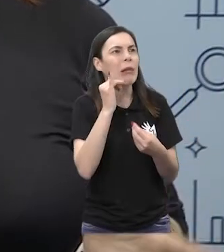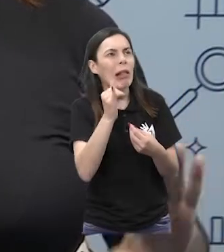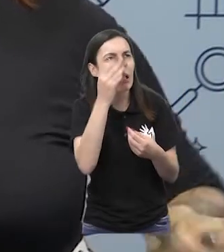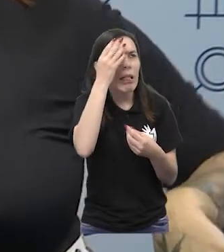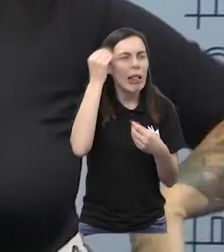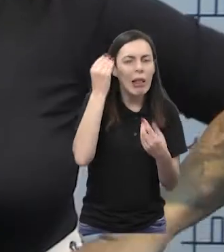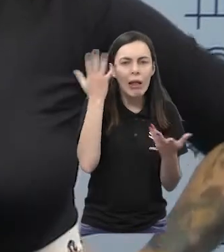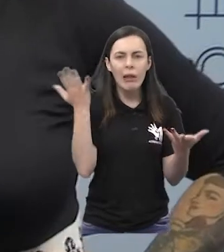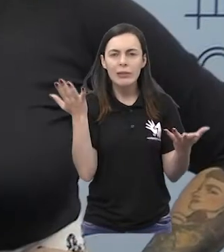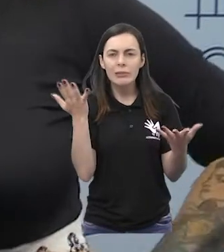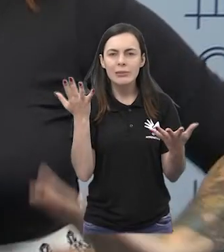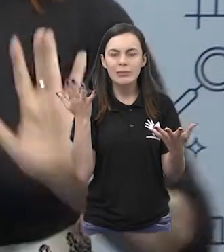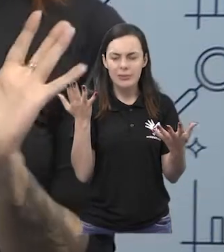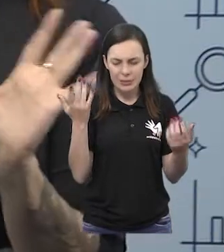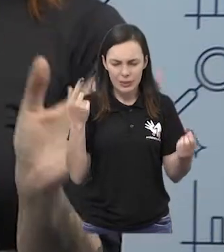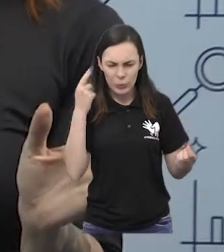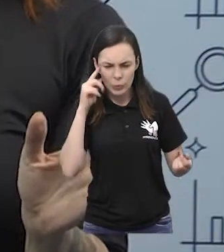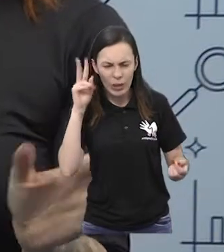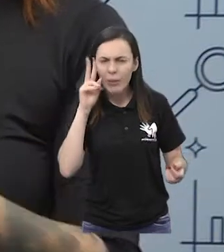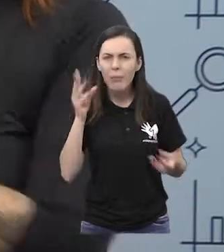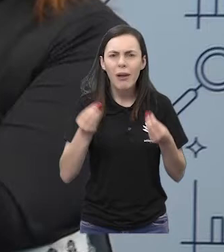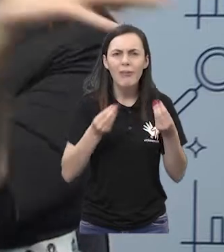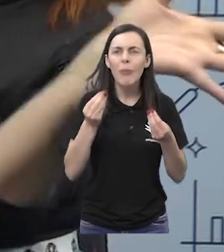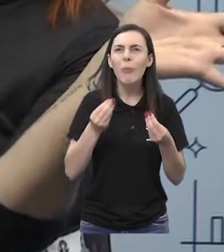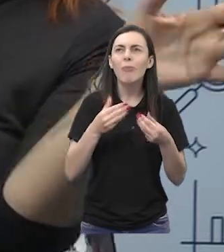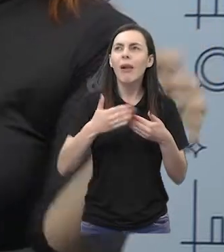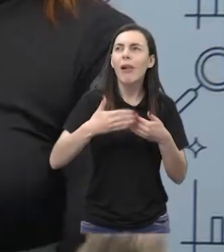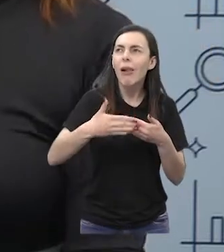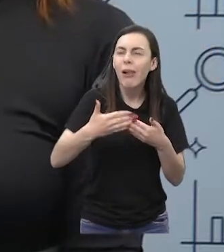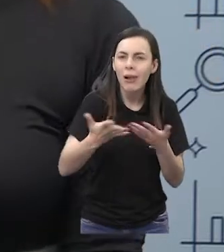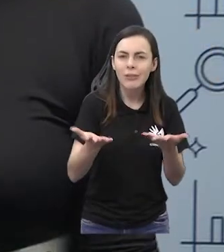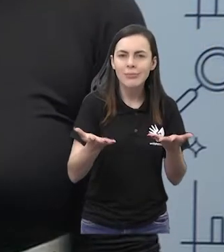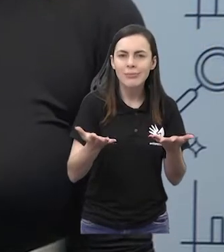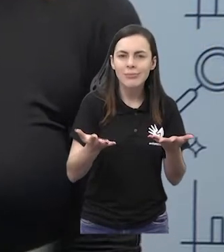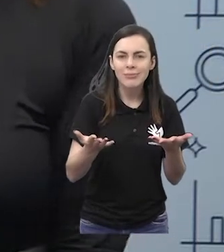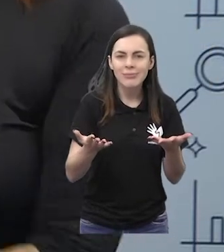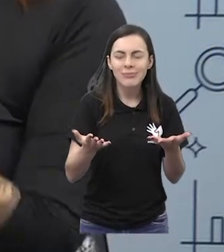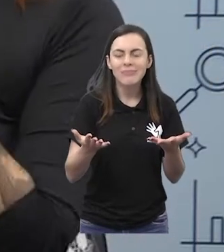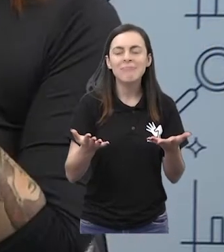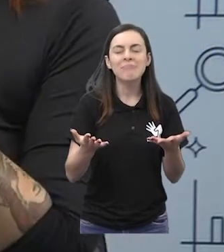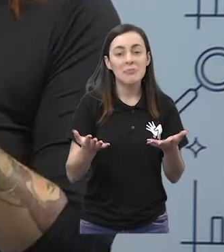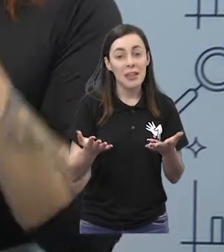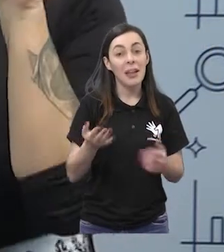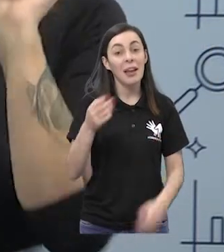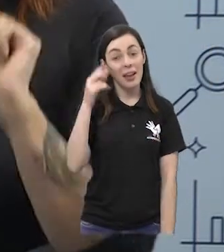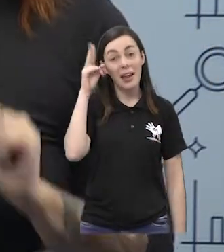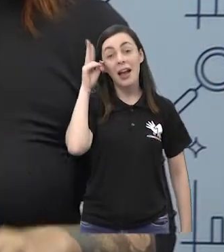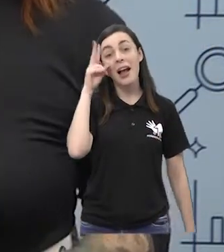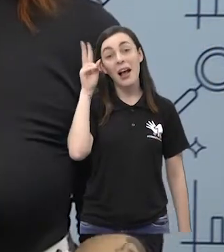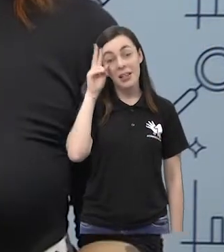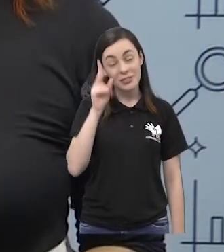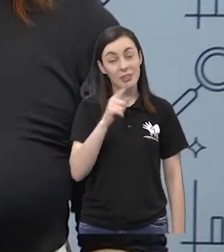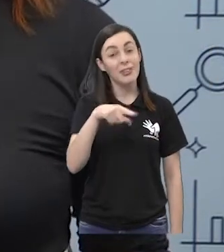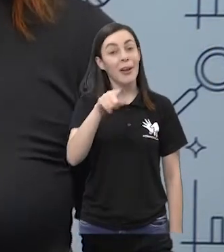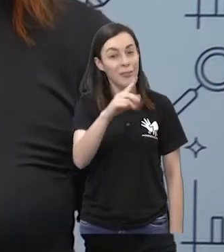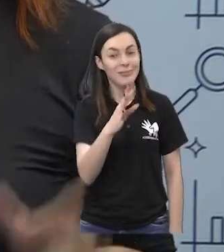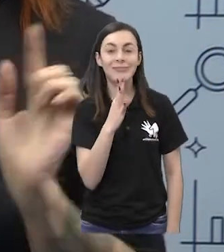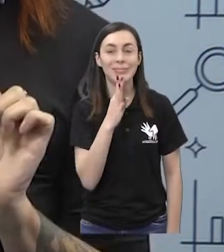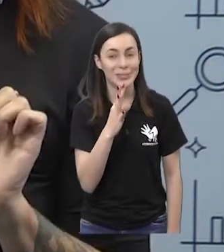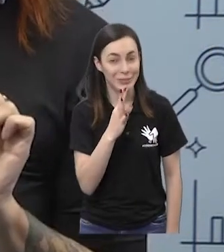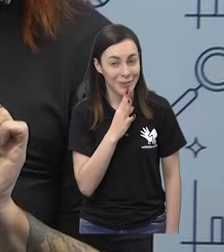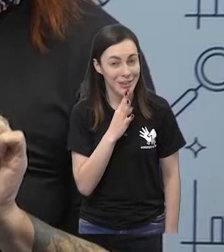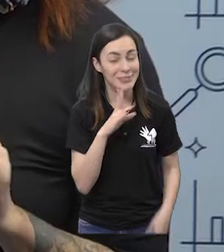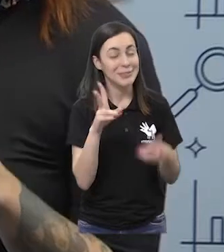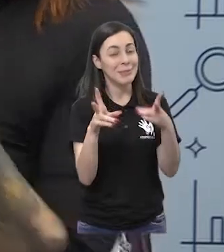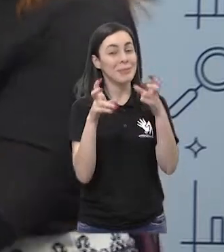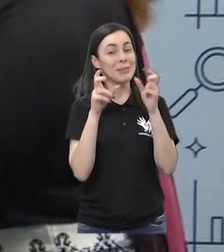inteiro na hora de contar não sabia nem mais para onde ir pois é a história Era bem conhecida ainda e vocês